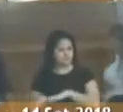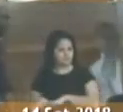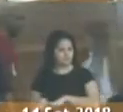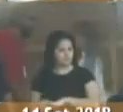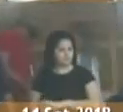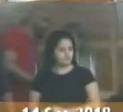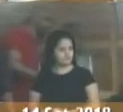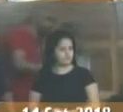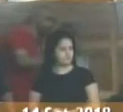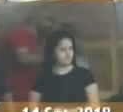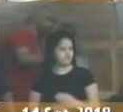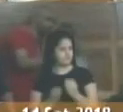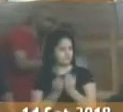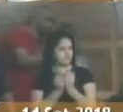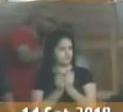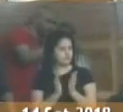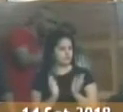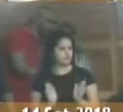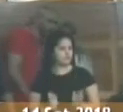dou por aberto a